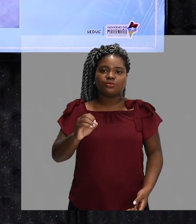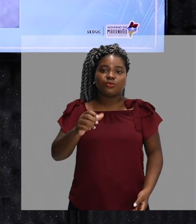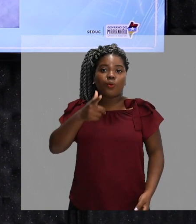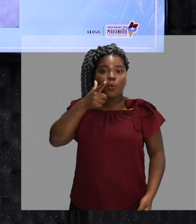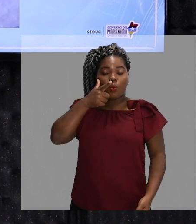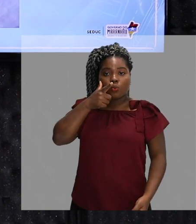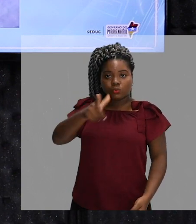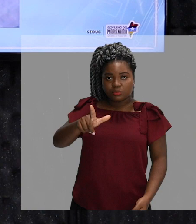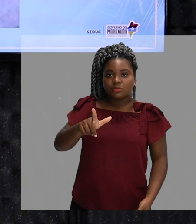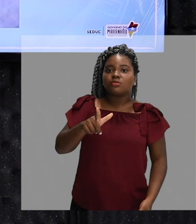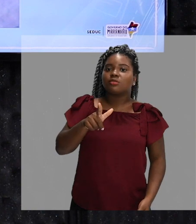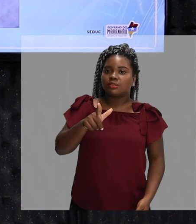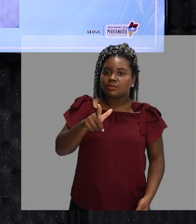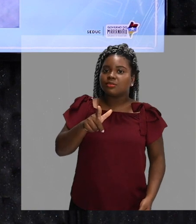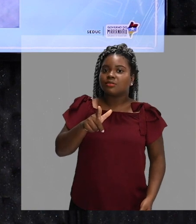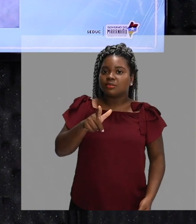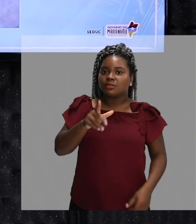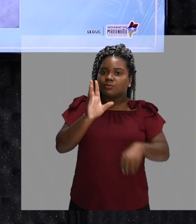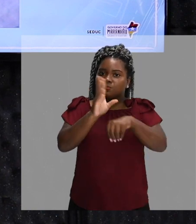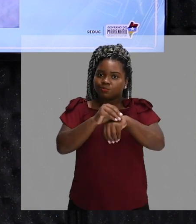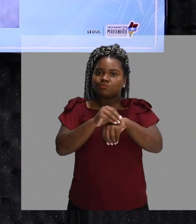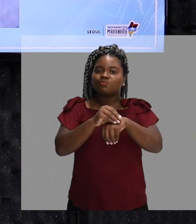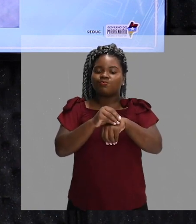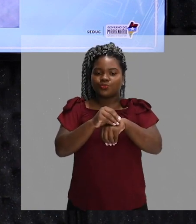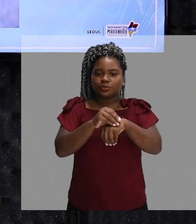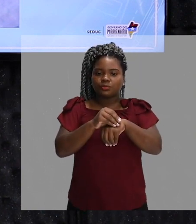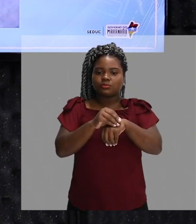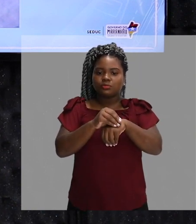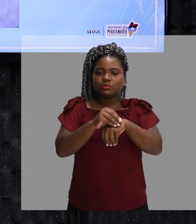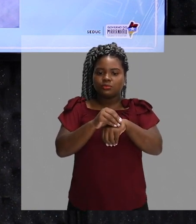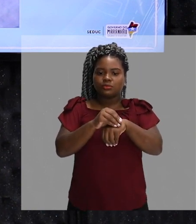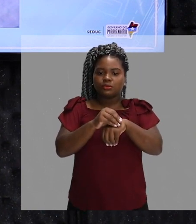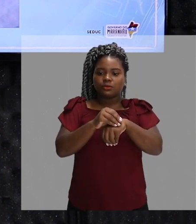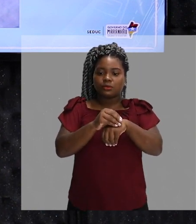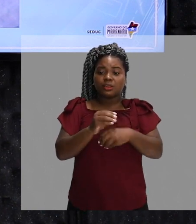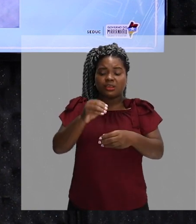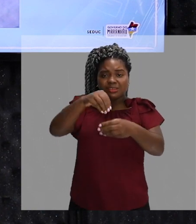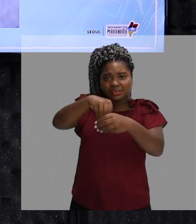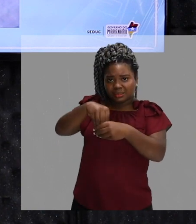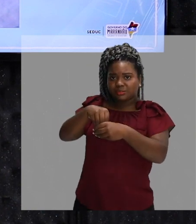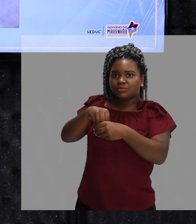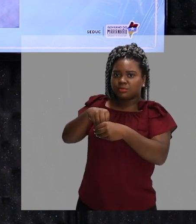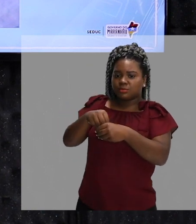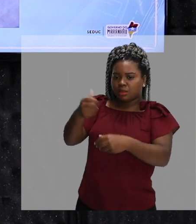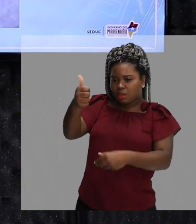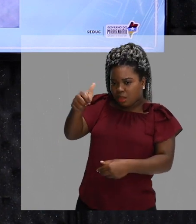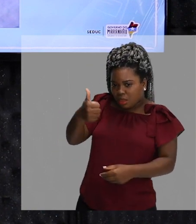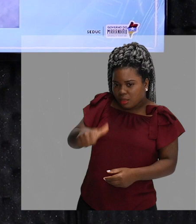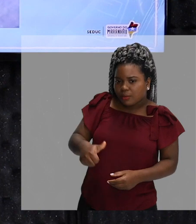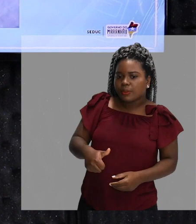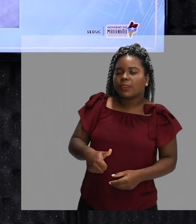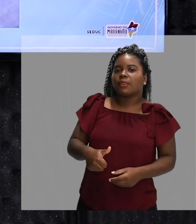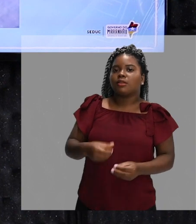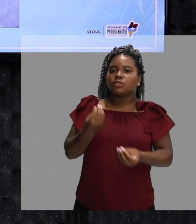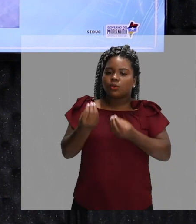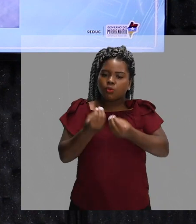tecnologia, se pode monitorar o deslocamento dos furacões, Analisando-se